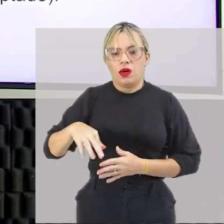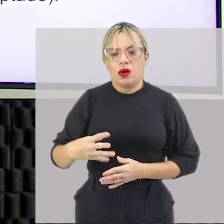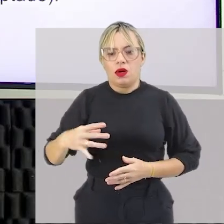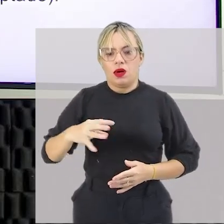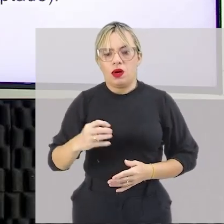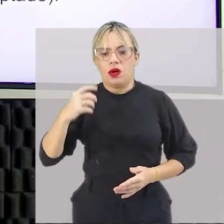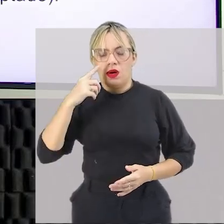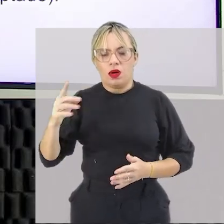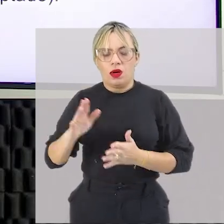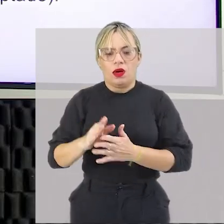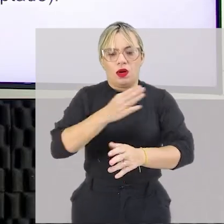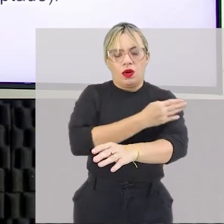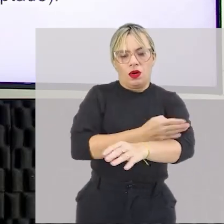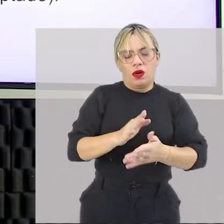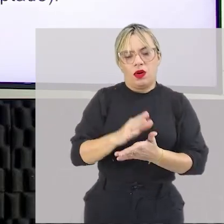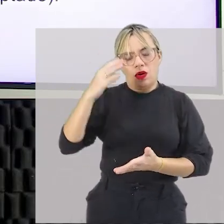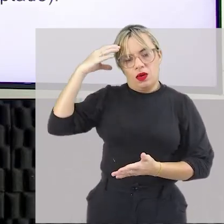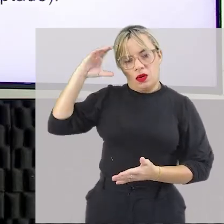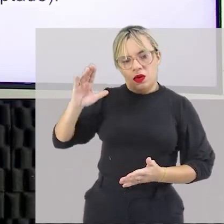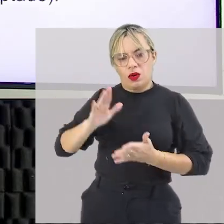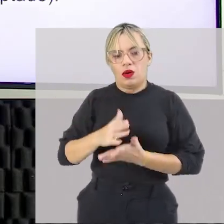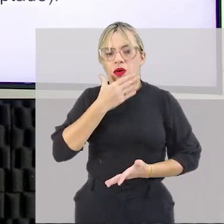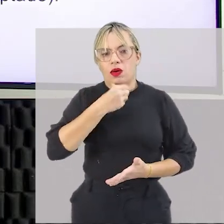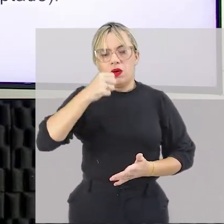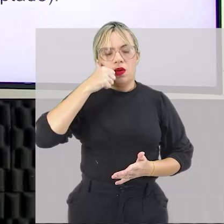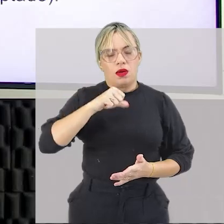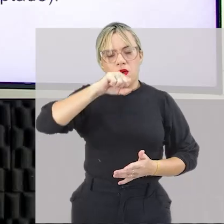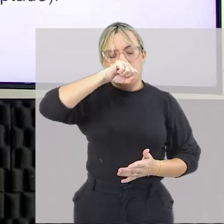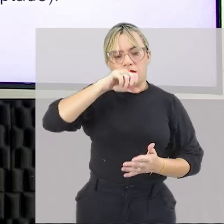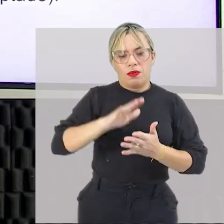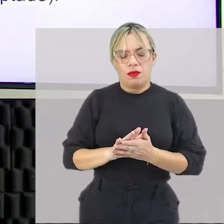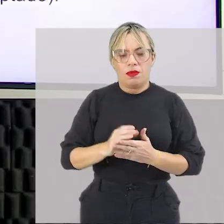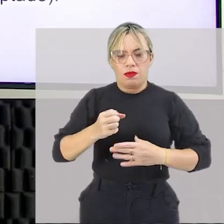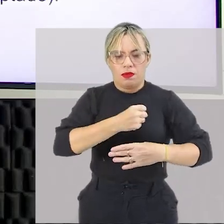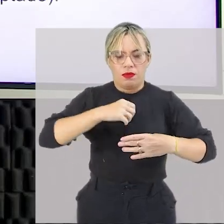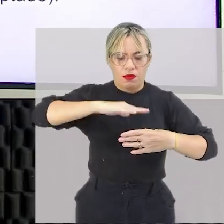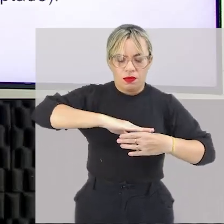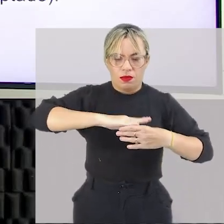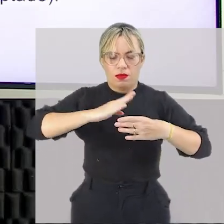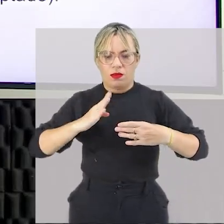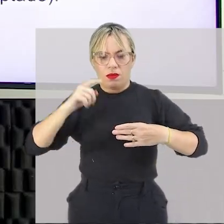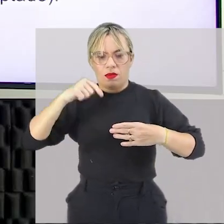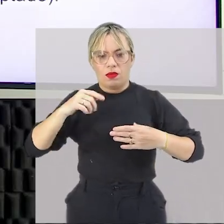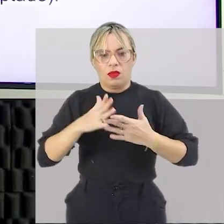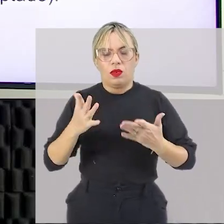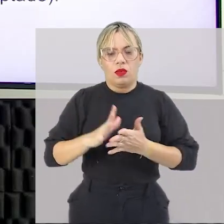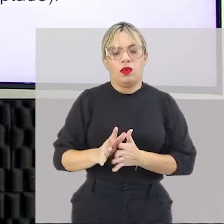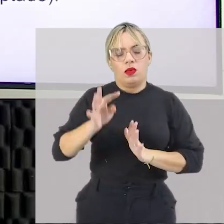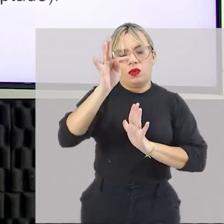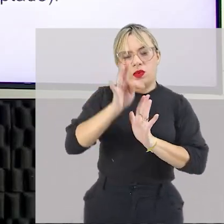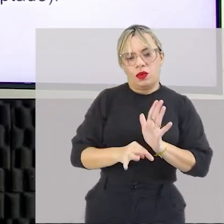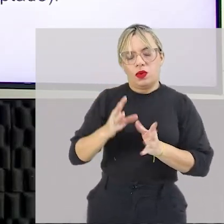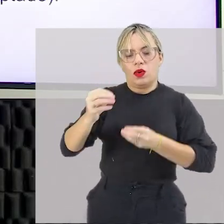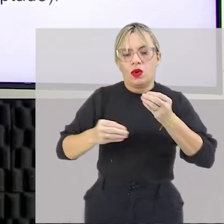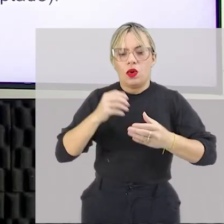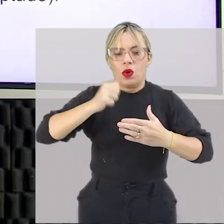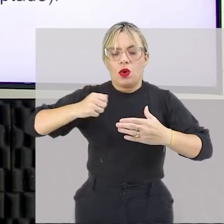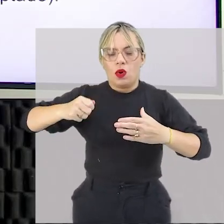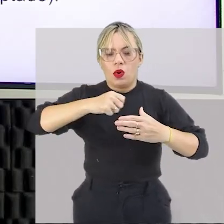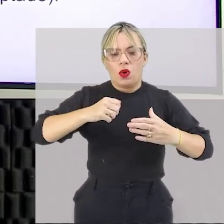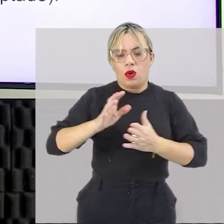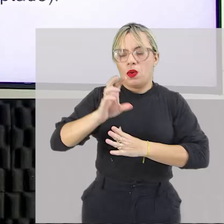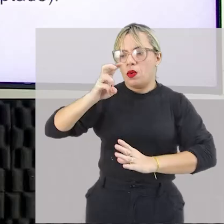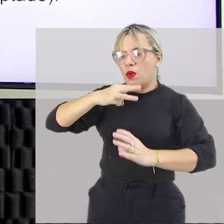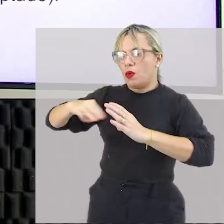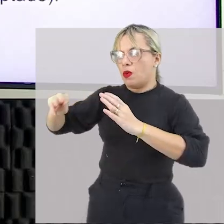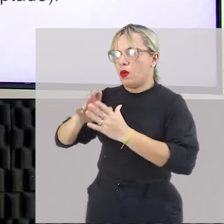texto. Os pais colocavam em tampas de panela de cerâmica textos ali como se fossem recados para os